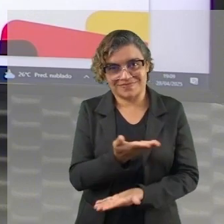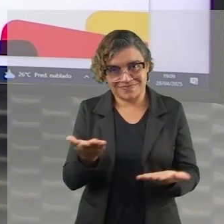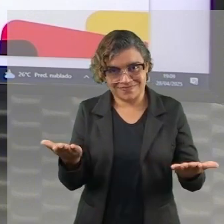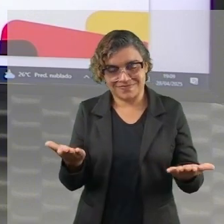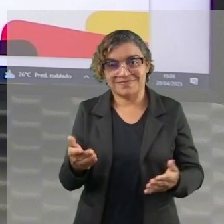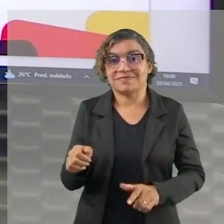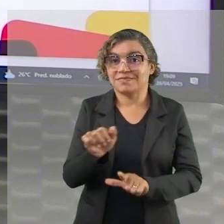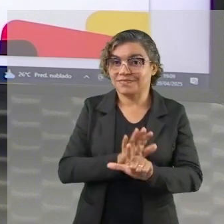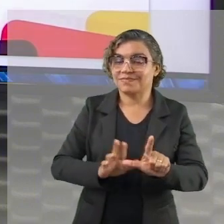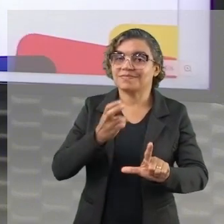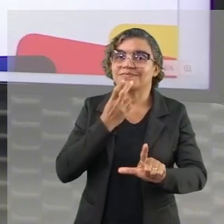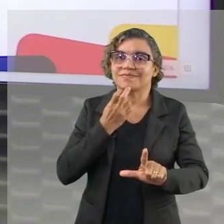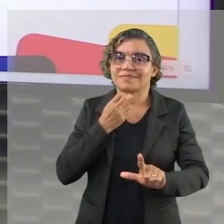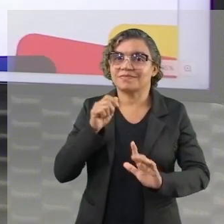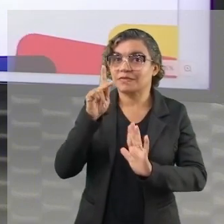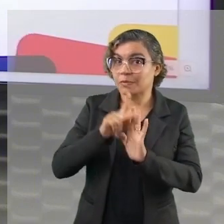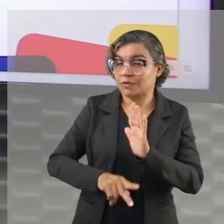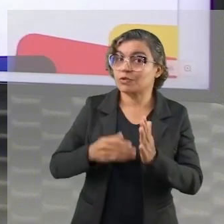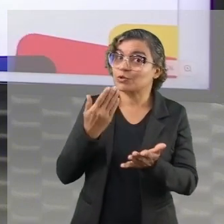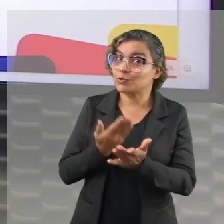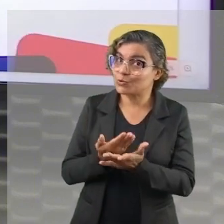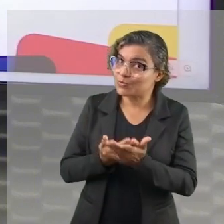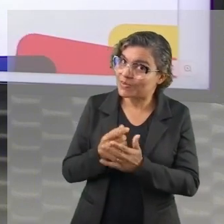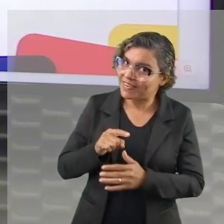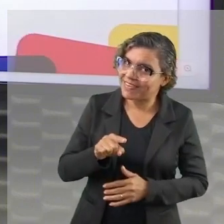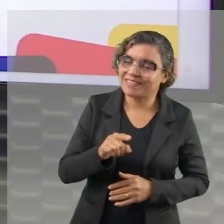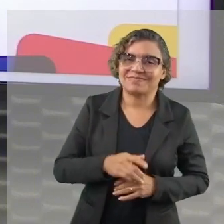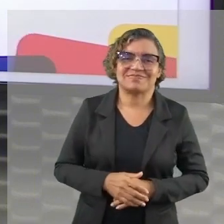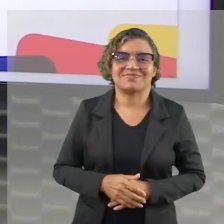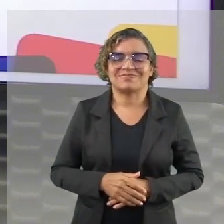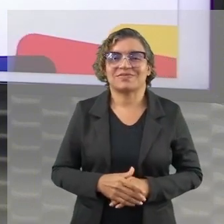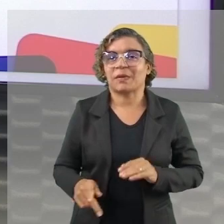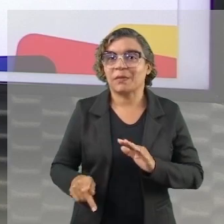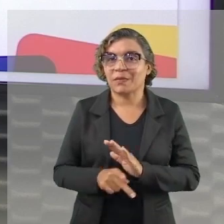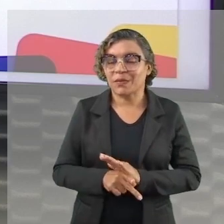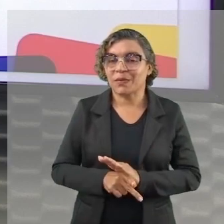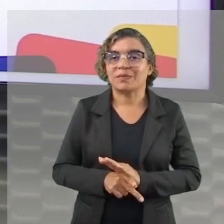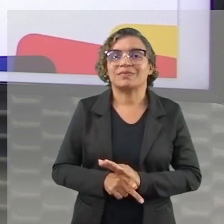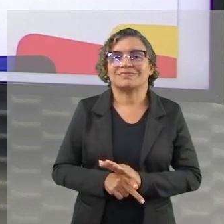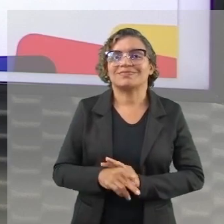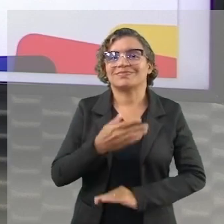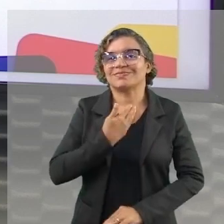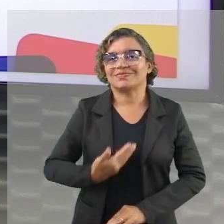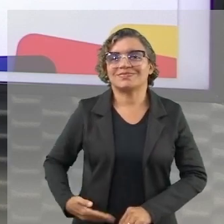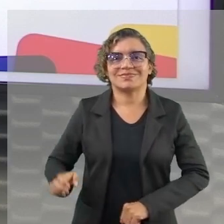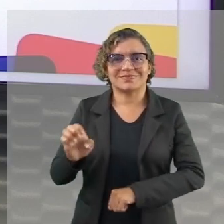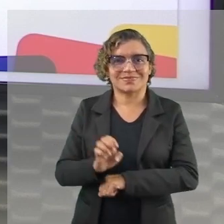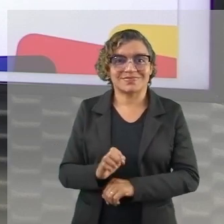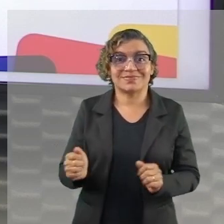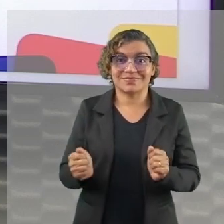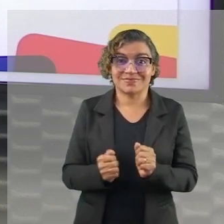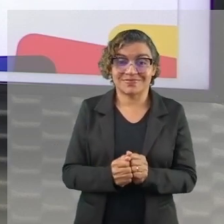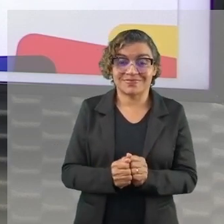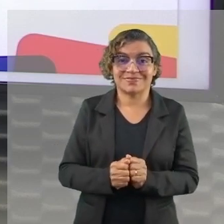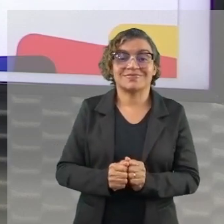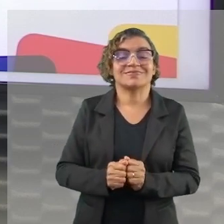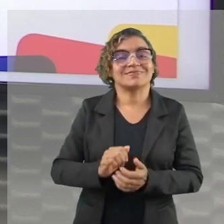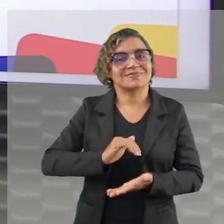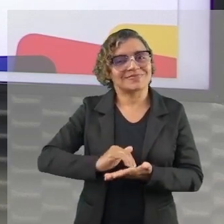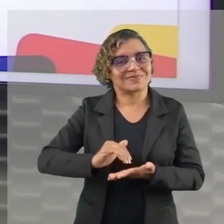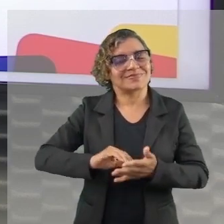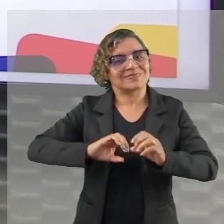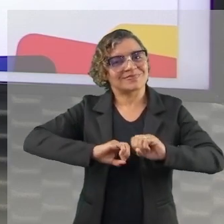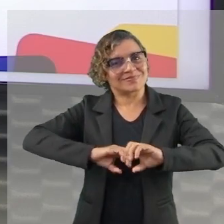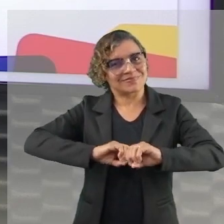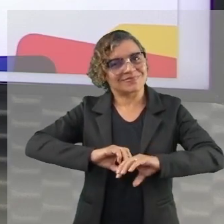com o projeto Estudaê, uma iniciativa do Governo do Estado, junto com a Secretaria de Estado de Educação do Maranhão. Sejam